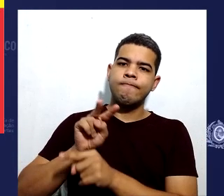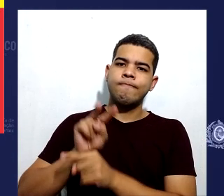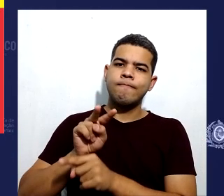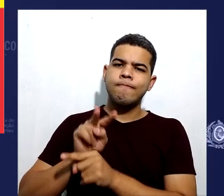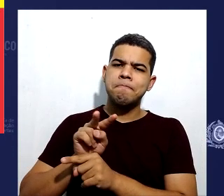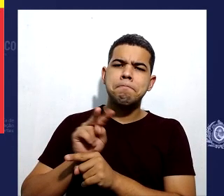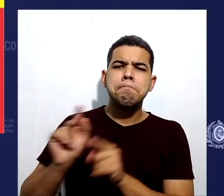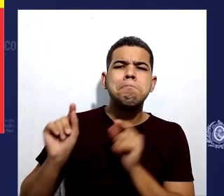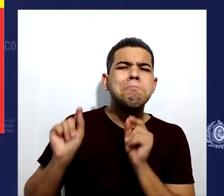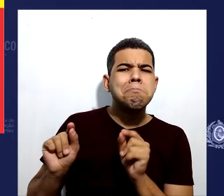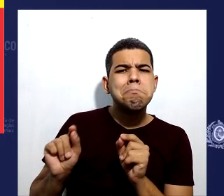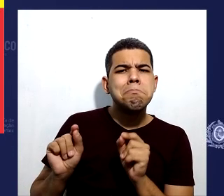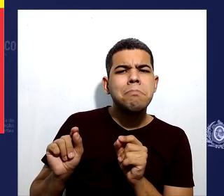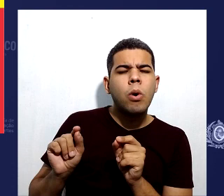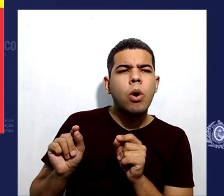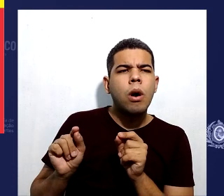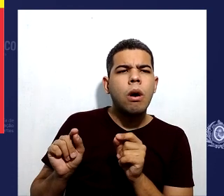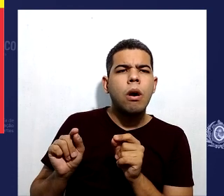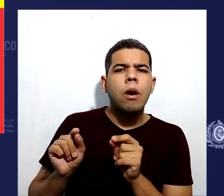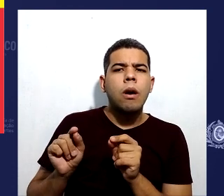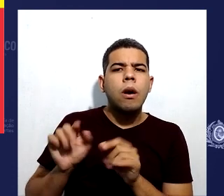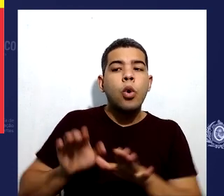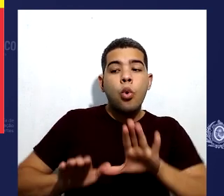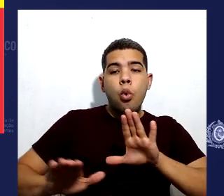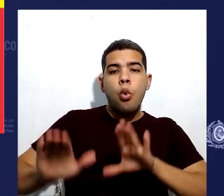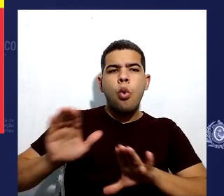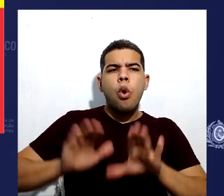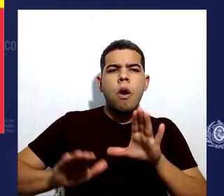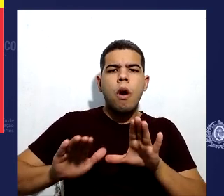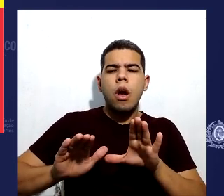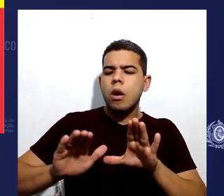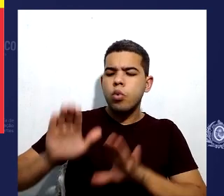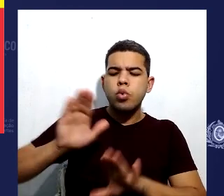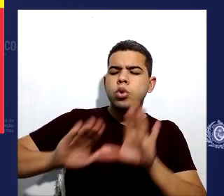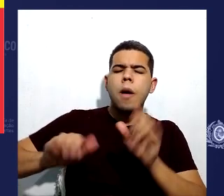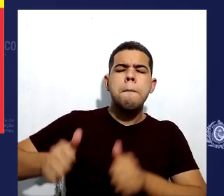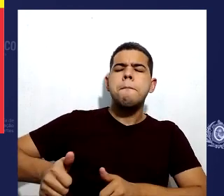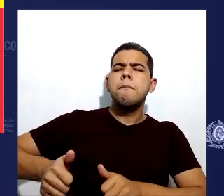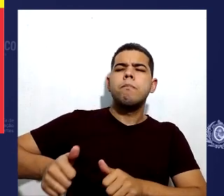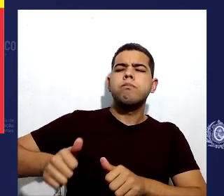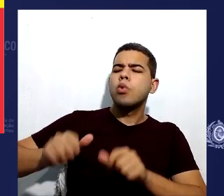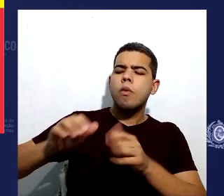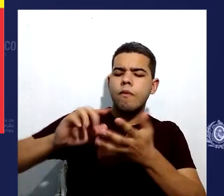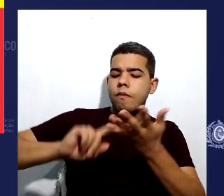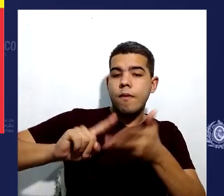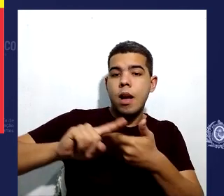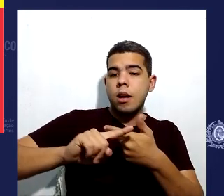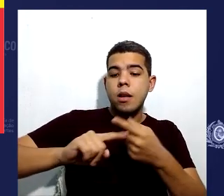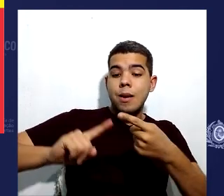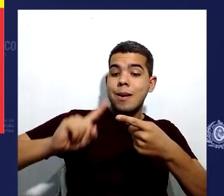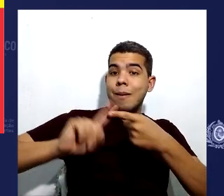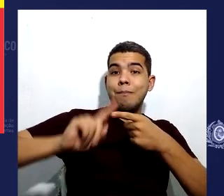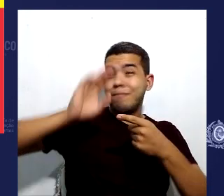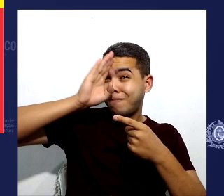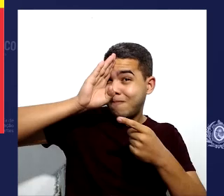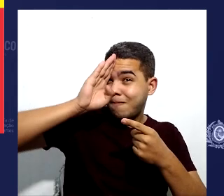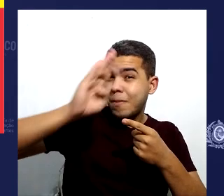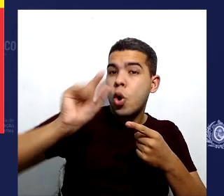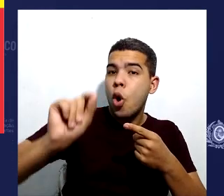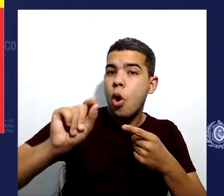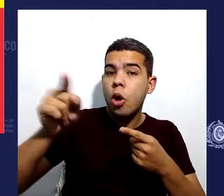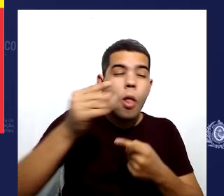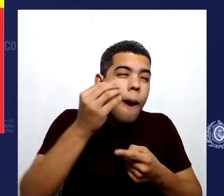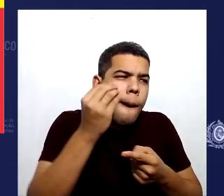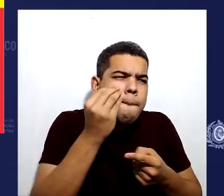de prevenção é não experimentar. Não experimentar algumas drogas que vão causar